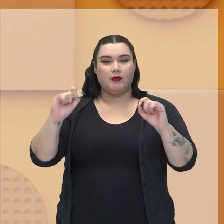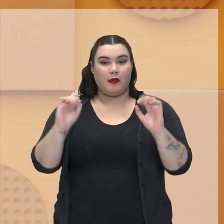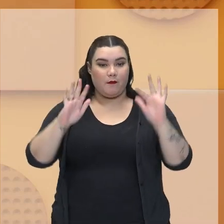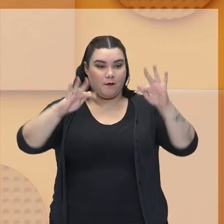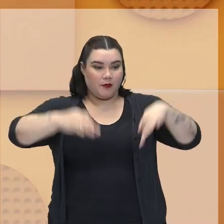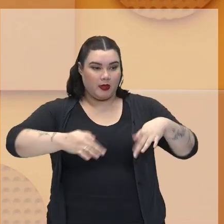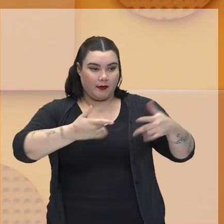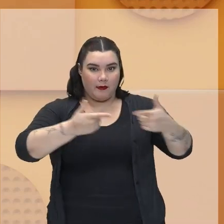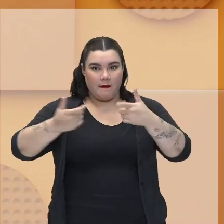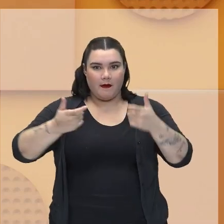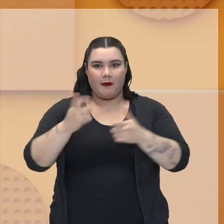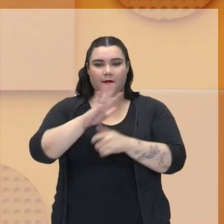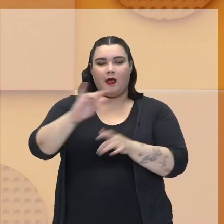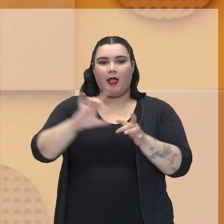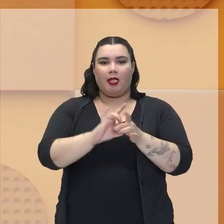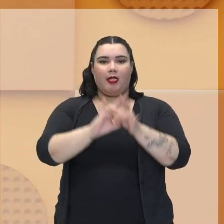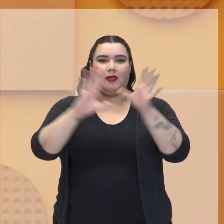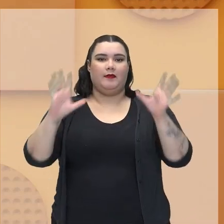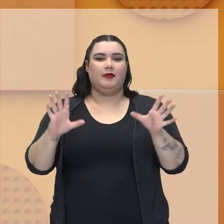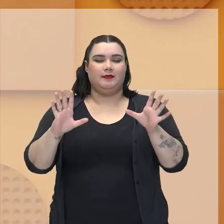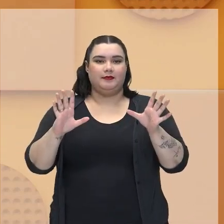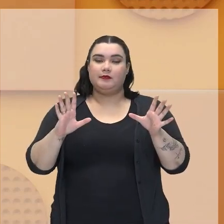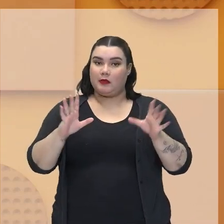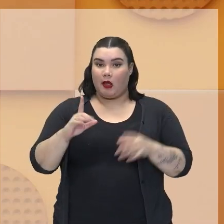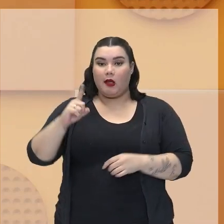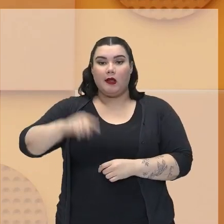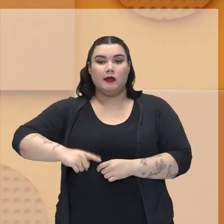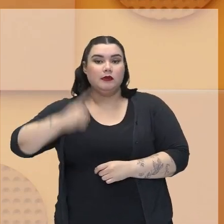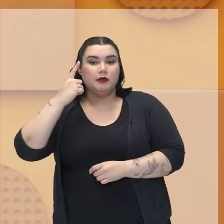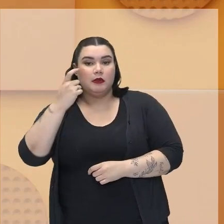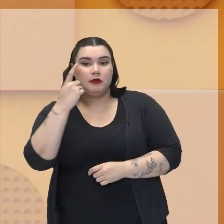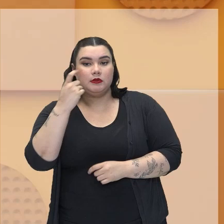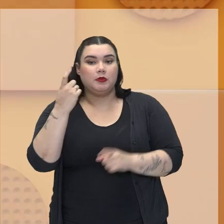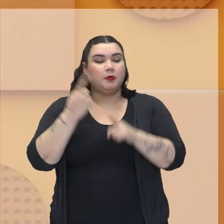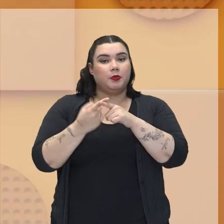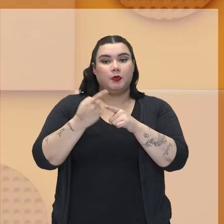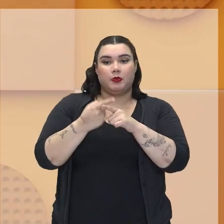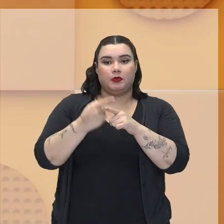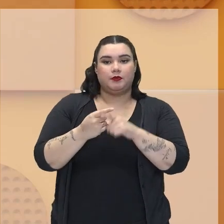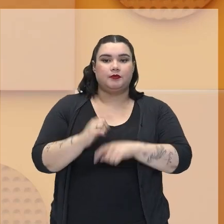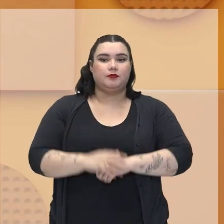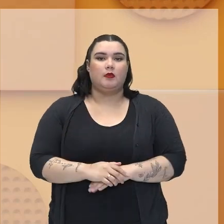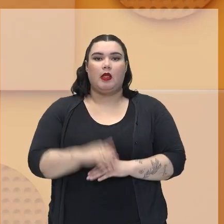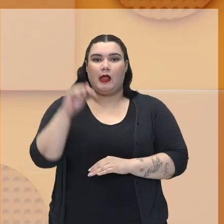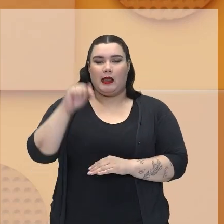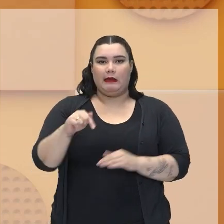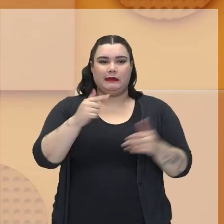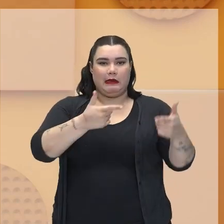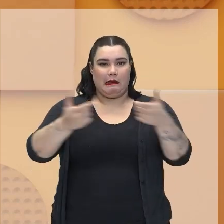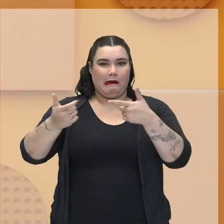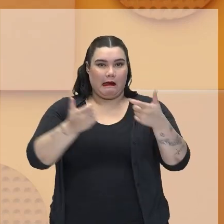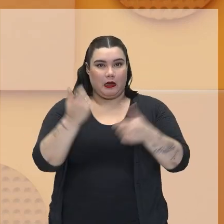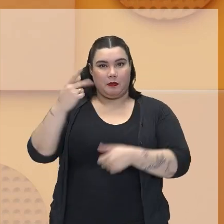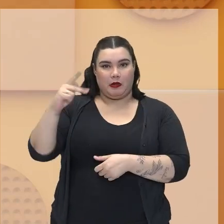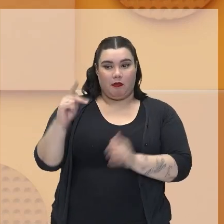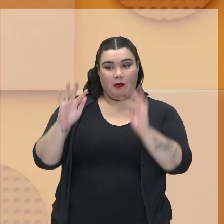do conflito. E isso aí, gente, é interessante, porque pós-Guerra do Paraguai, a gente vai ver que o